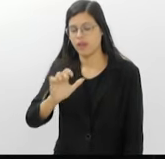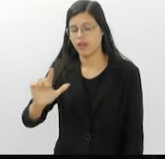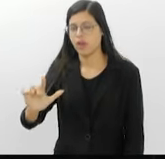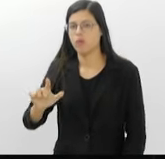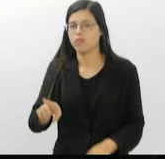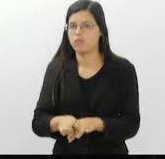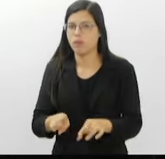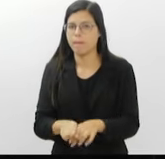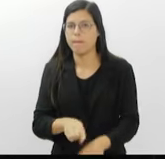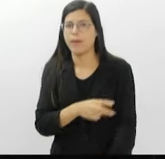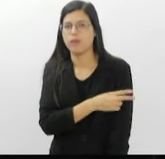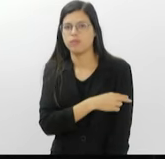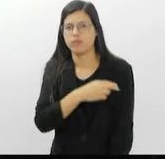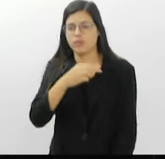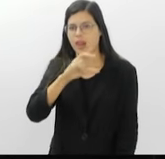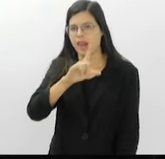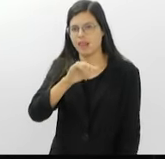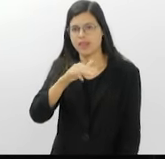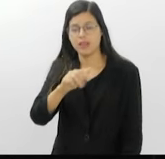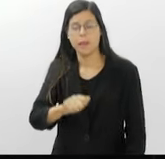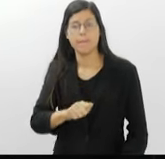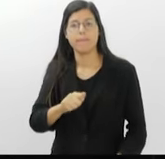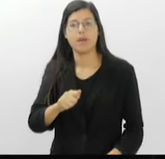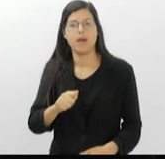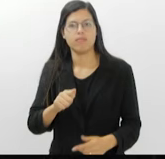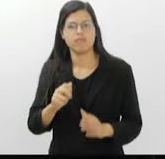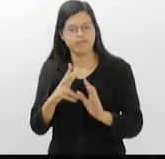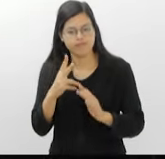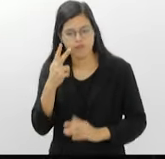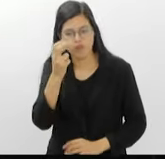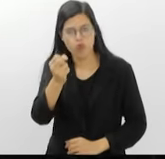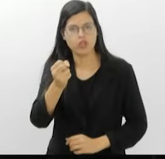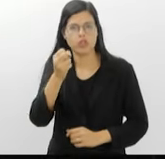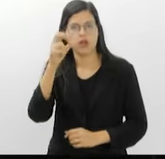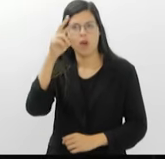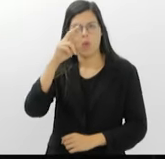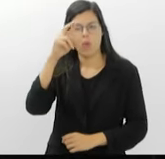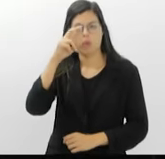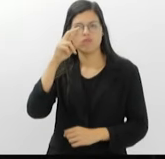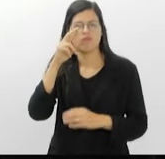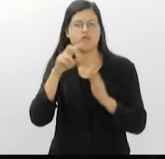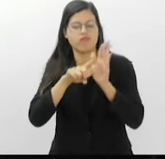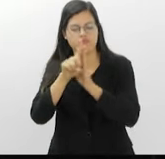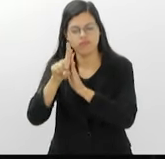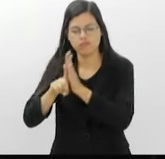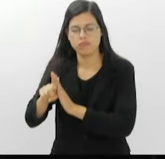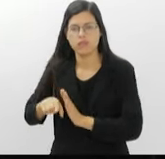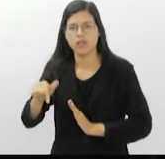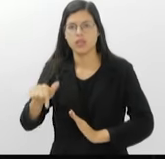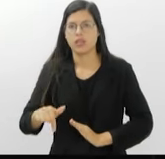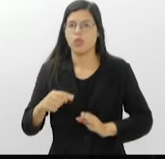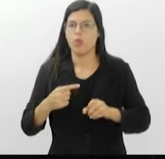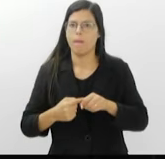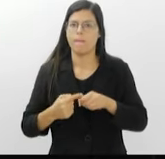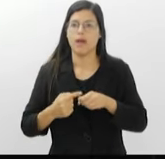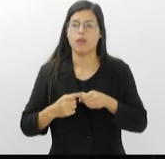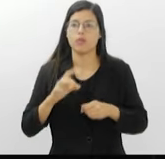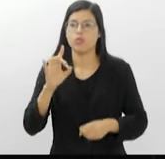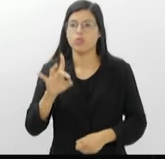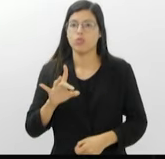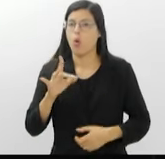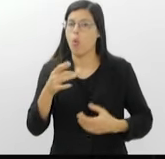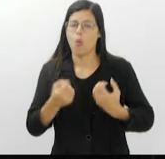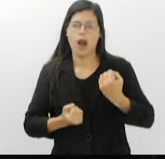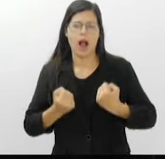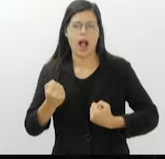intensificar o patrulhamento em Auschwitz. Nós não temos patrulhamento em Auschwitz. Só uma viatura do DPO não